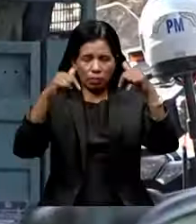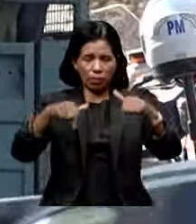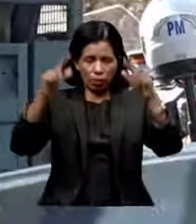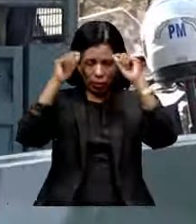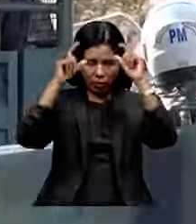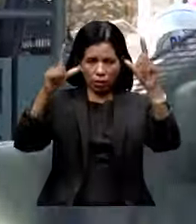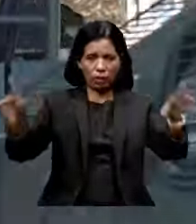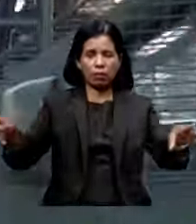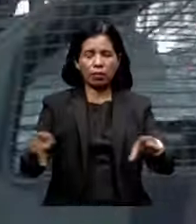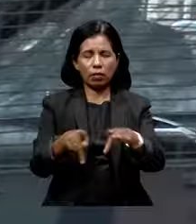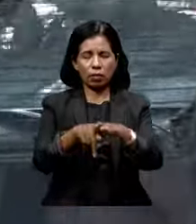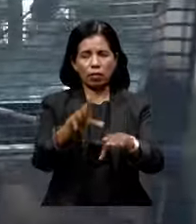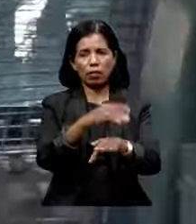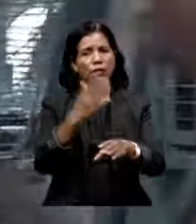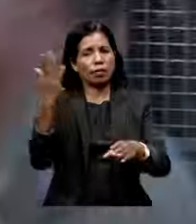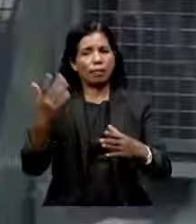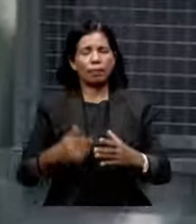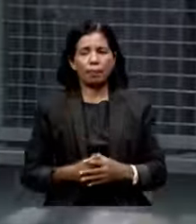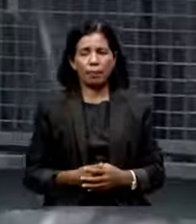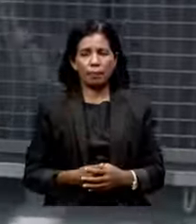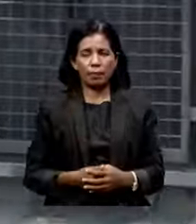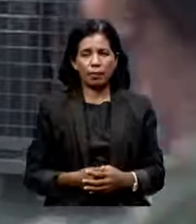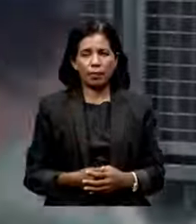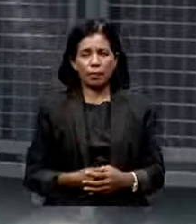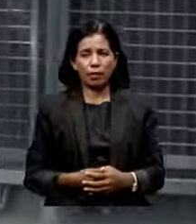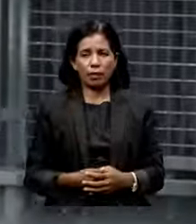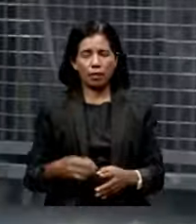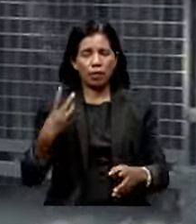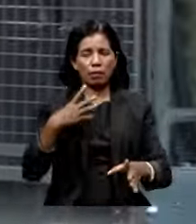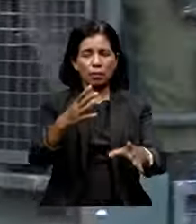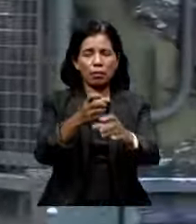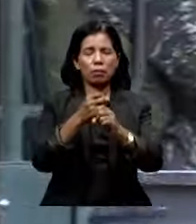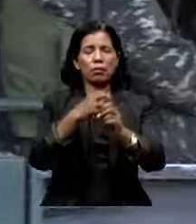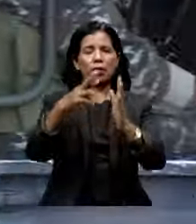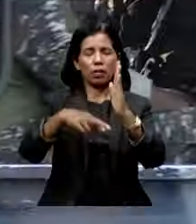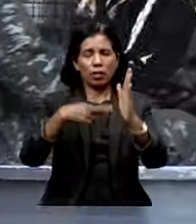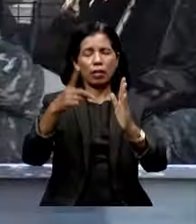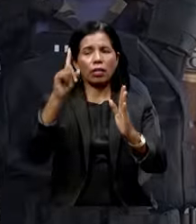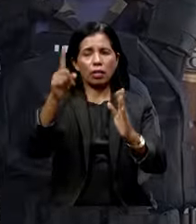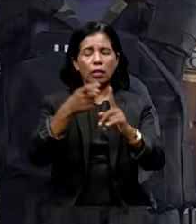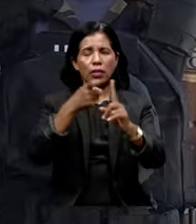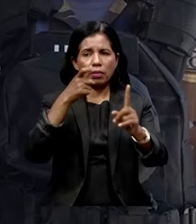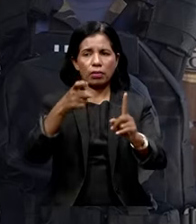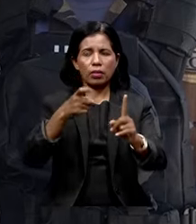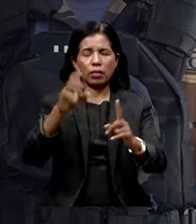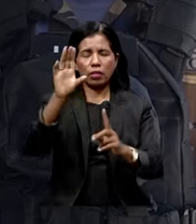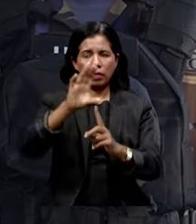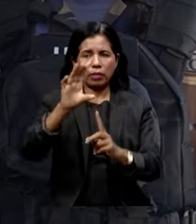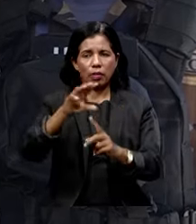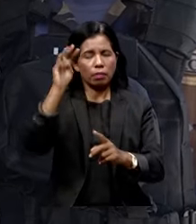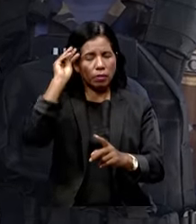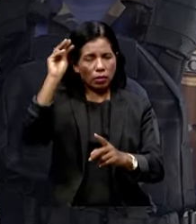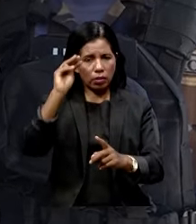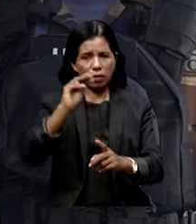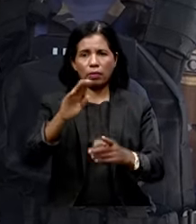Leste ho di participa i evento refere. Simos o circularida mai si comando mai si ministro do